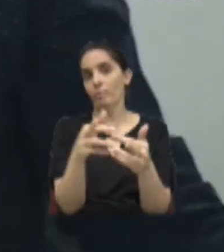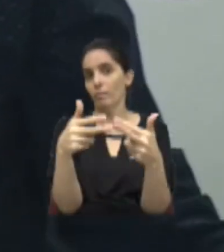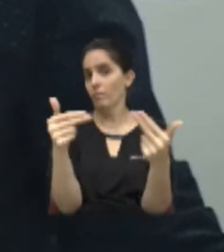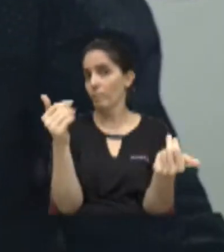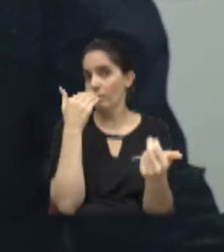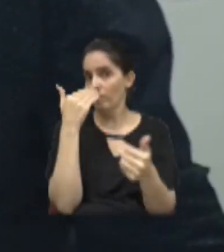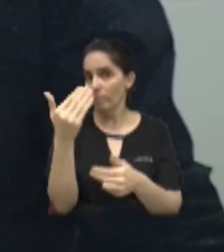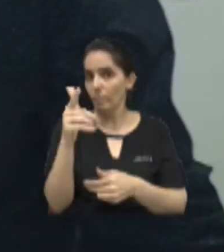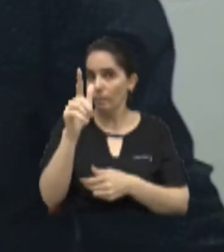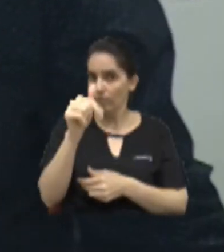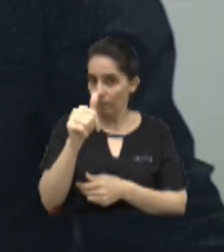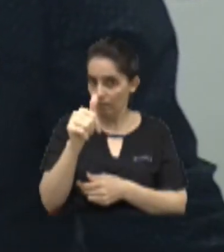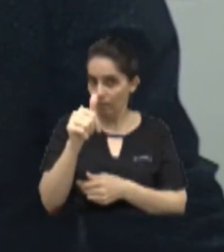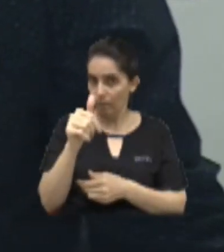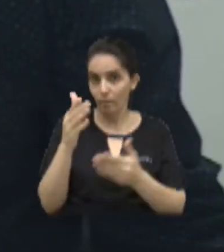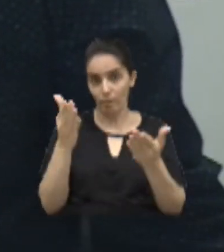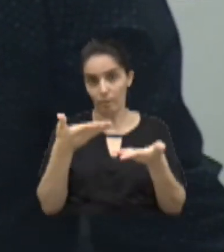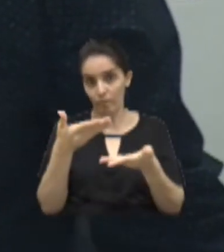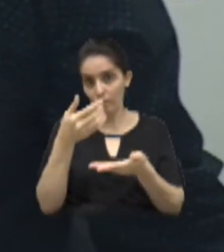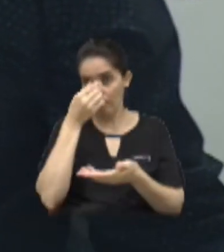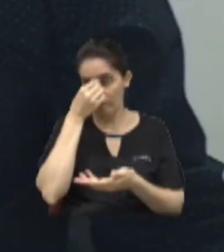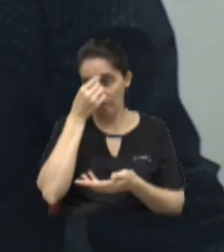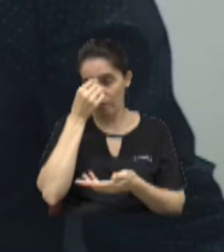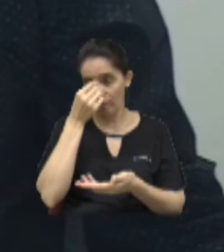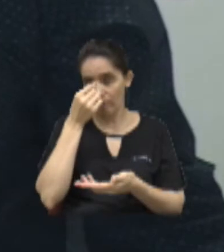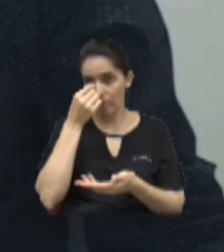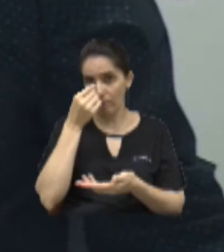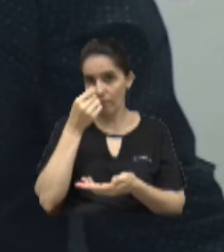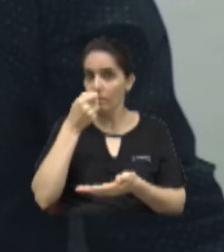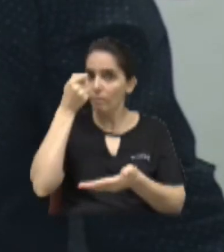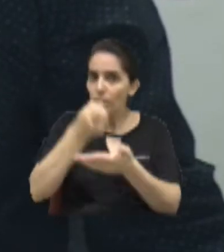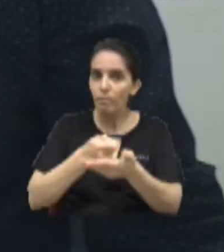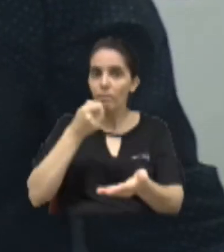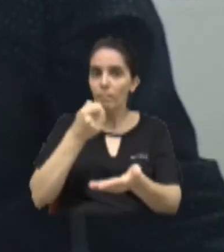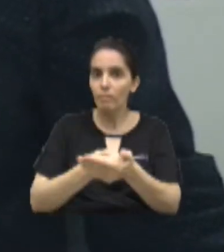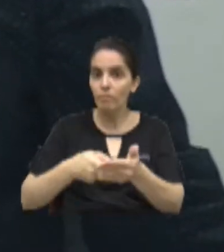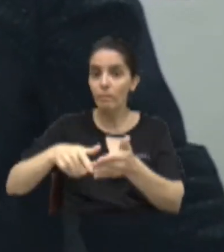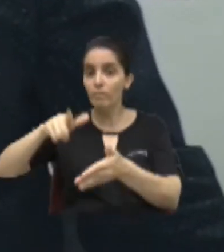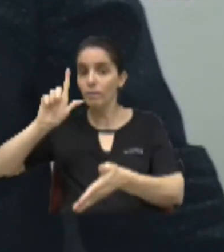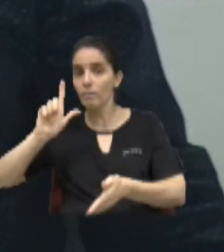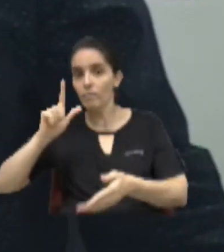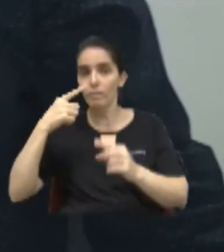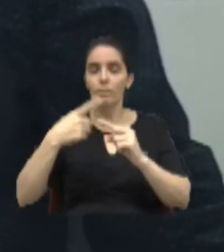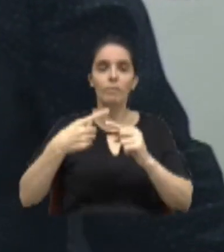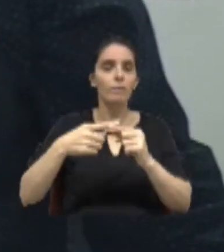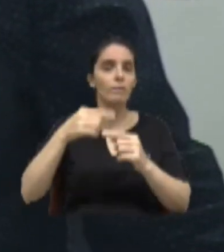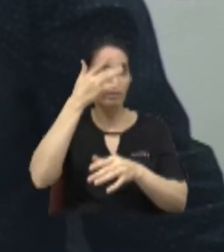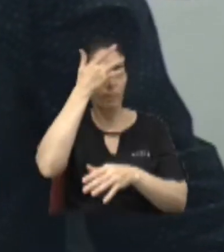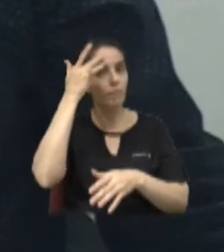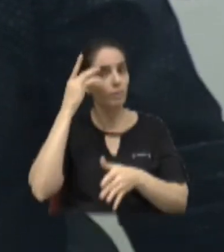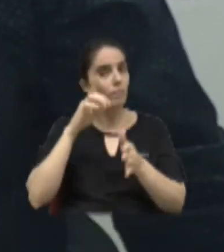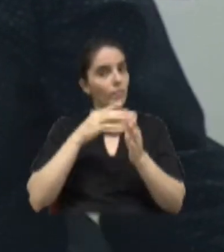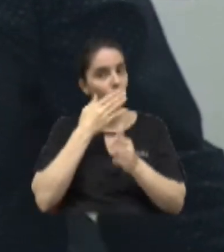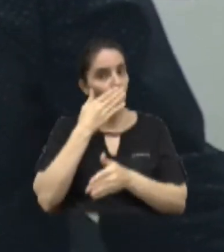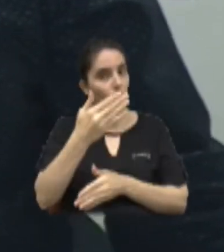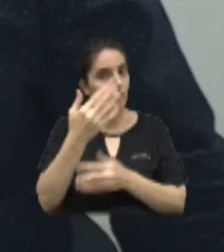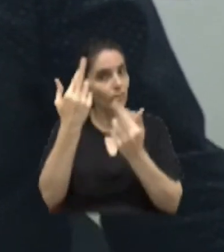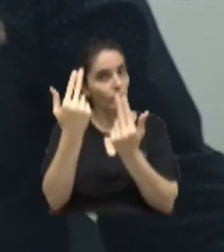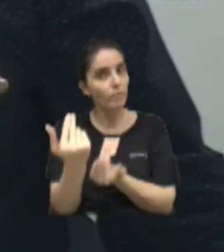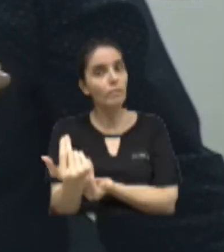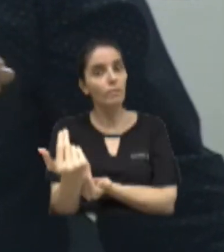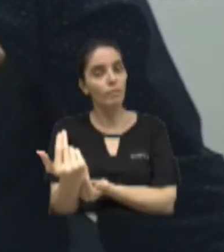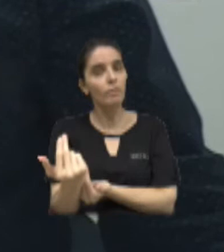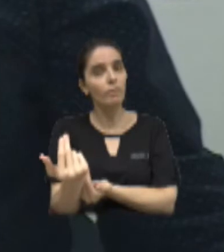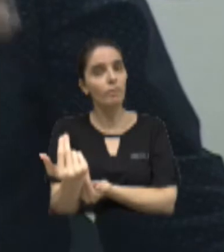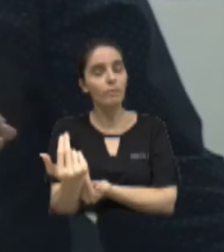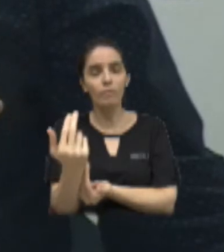você poderia agora, como líder, cobrar para antecipar esse requerimento, porque muitas pessoas pediram no mesmo sentido. Então, o requerimento vai ser a